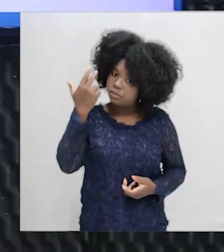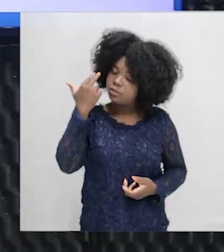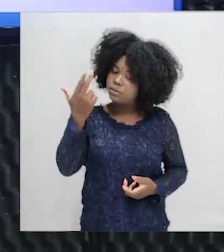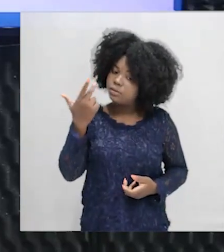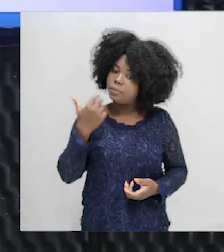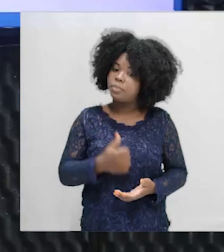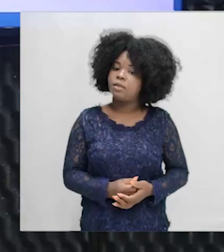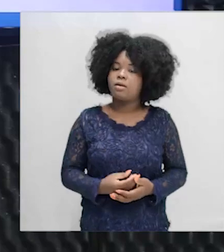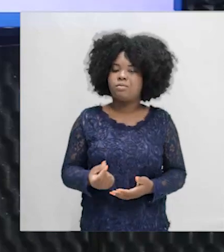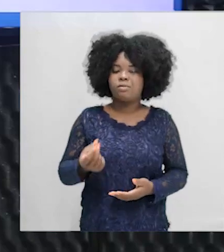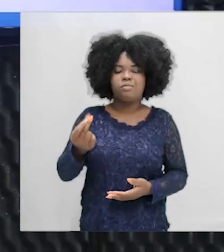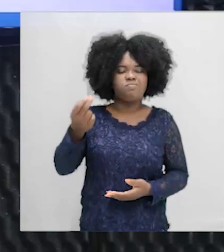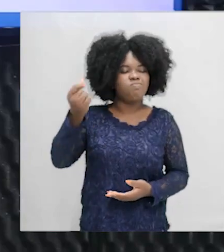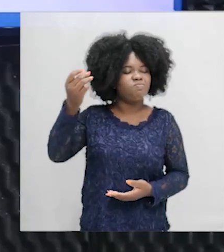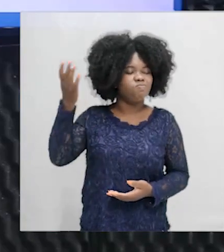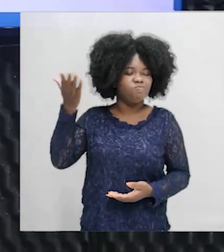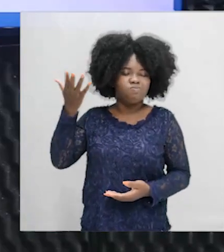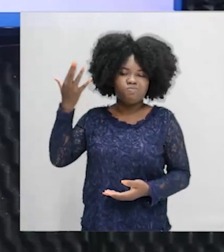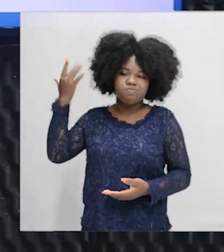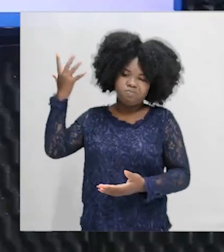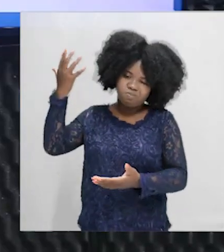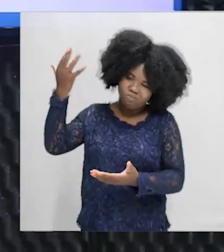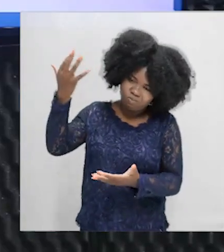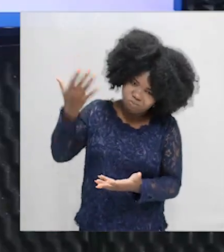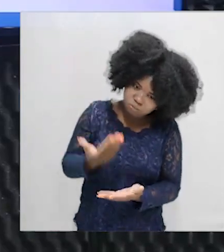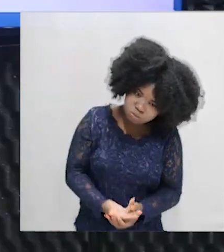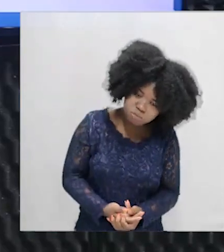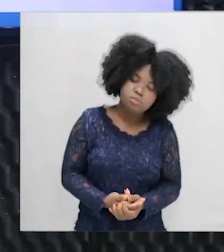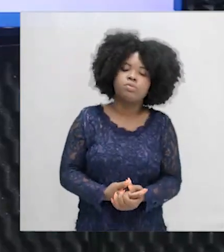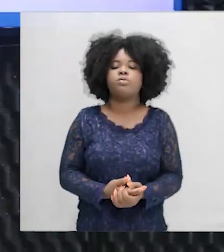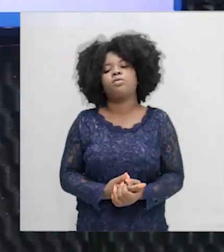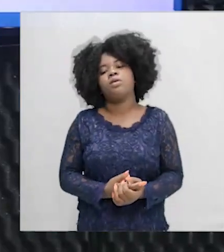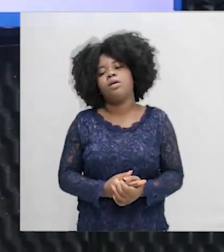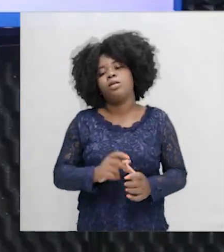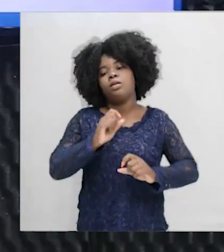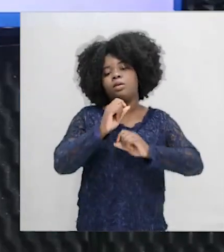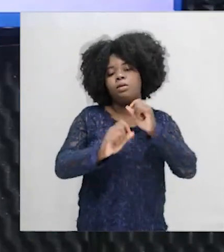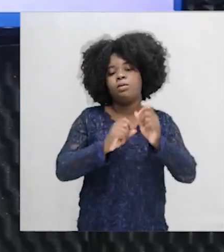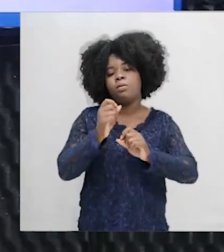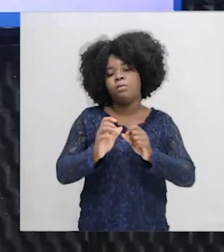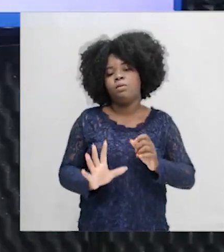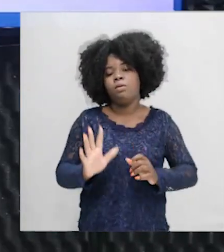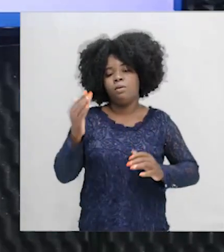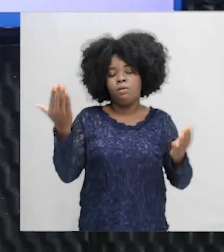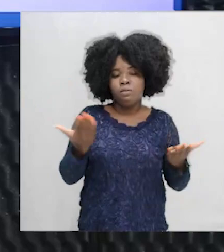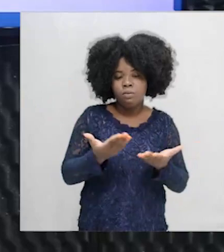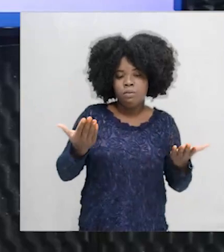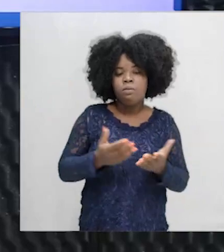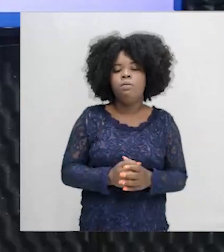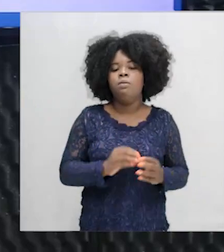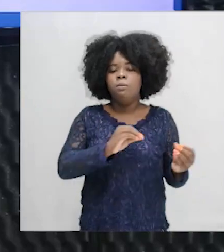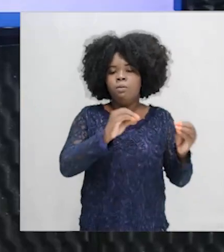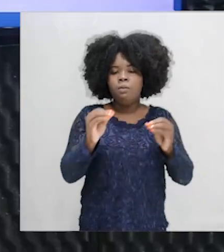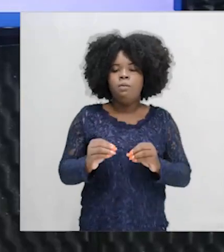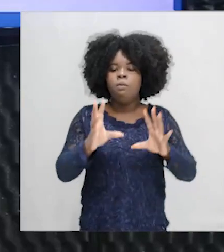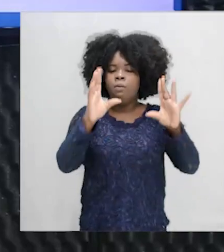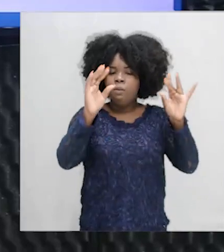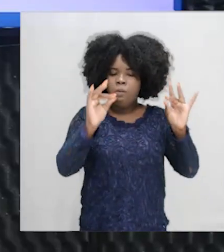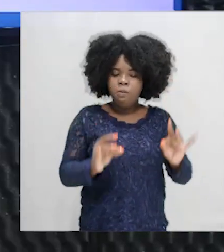de milênios, então o que nós vamos fazer é ver um pingo na história da arte